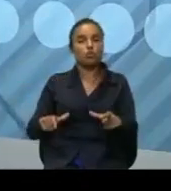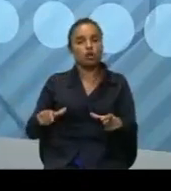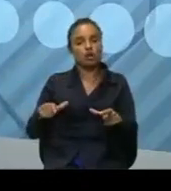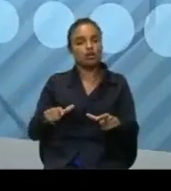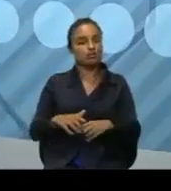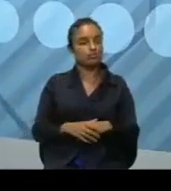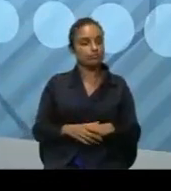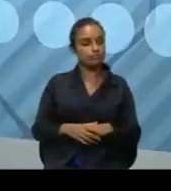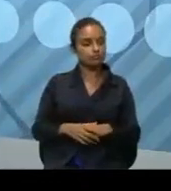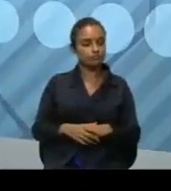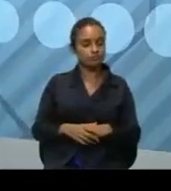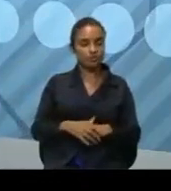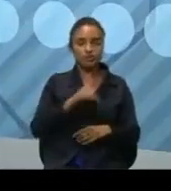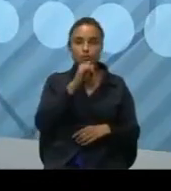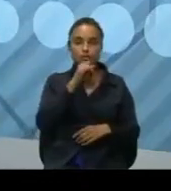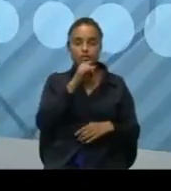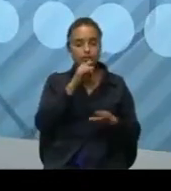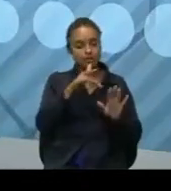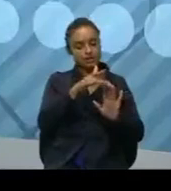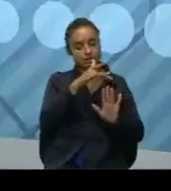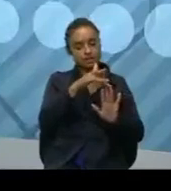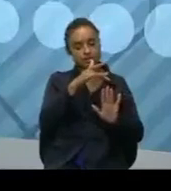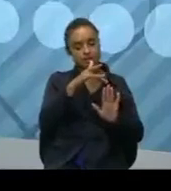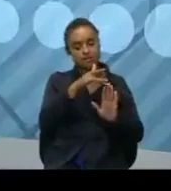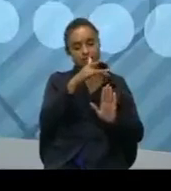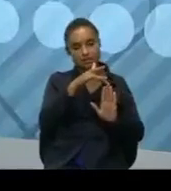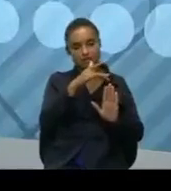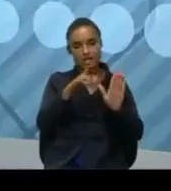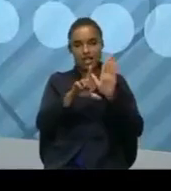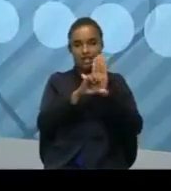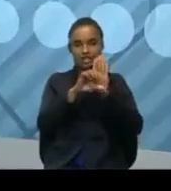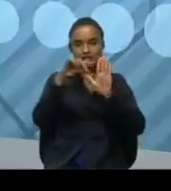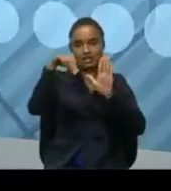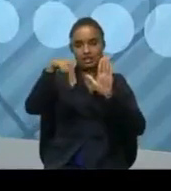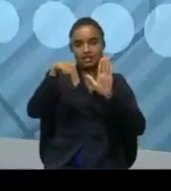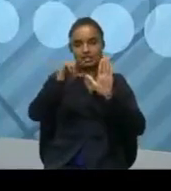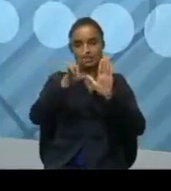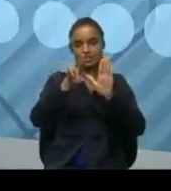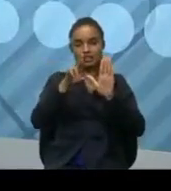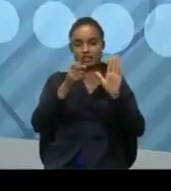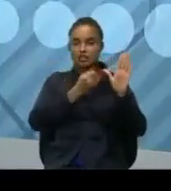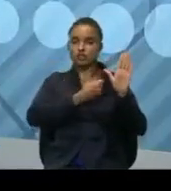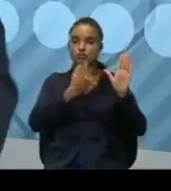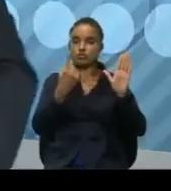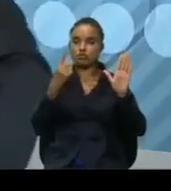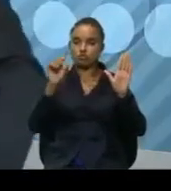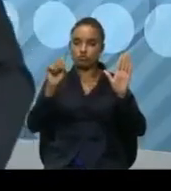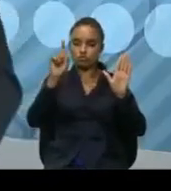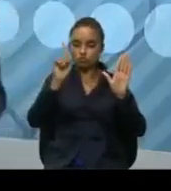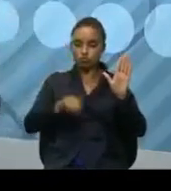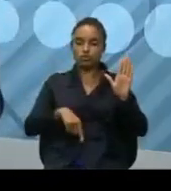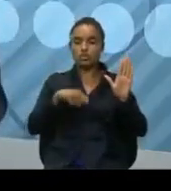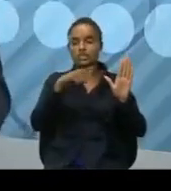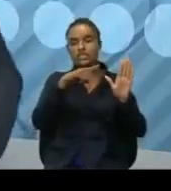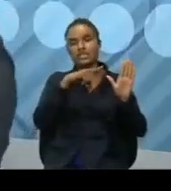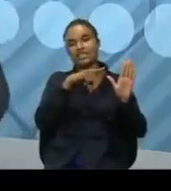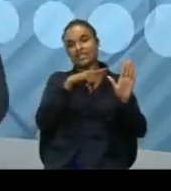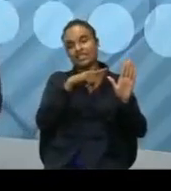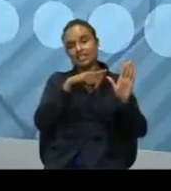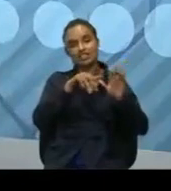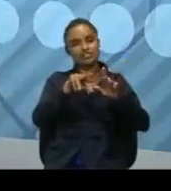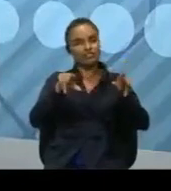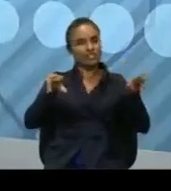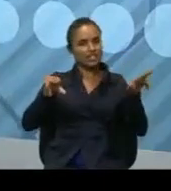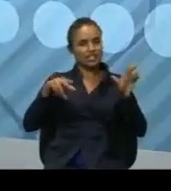nela vai ter ficha de EPI, vai ter ficha de acidente, como se comportar com grua, como se comportar